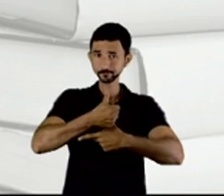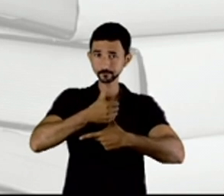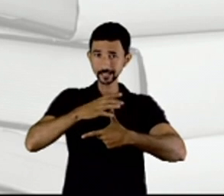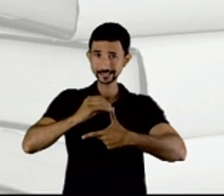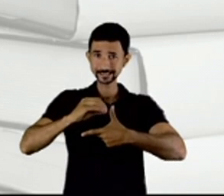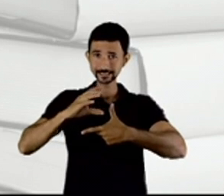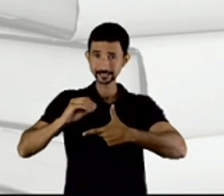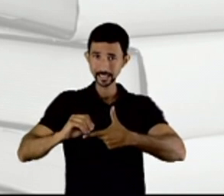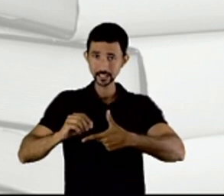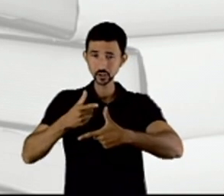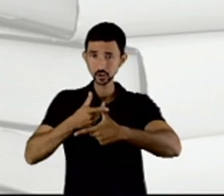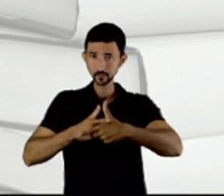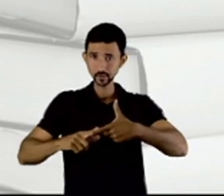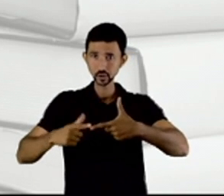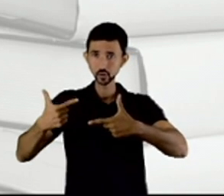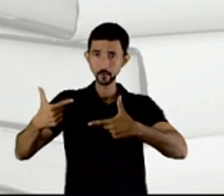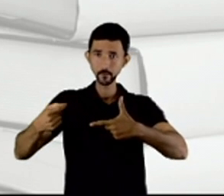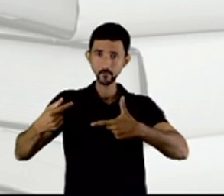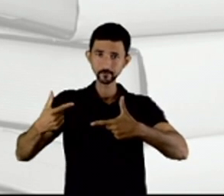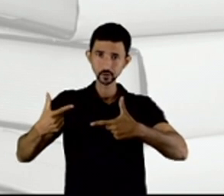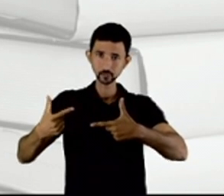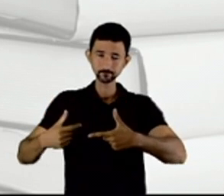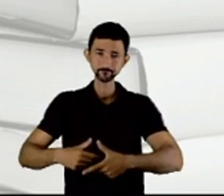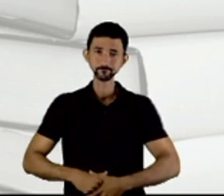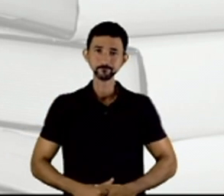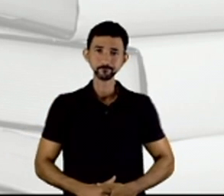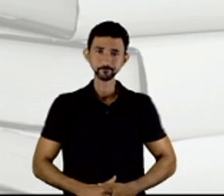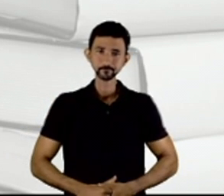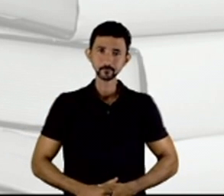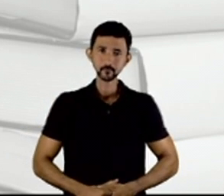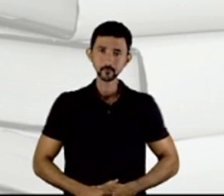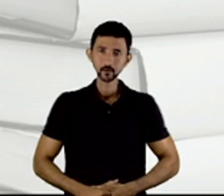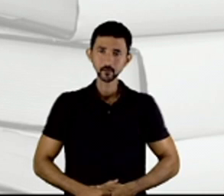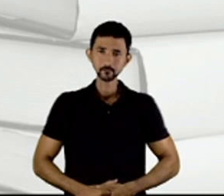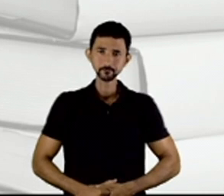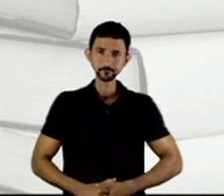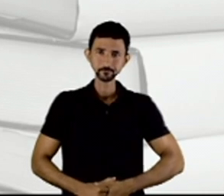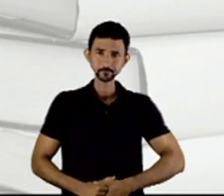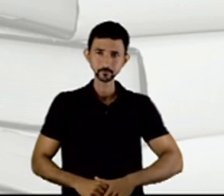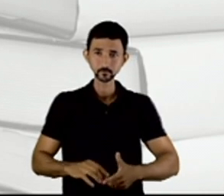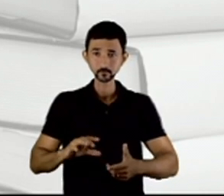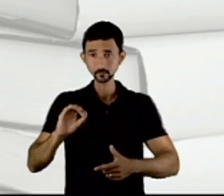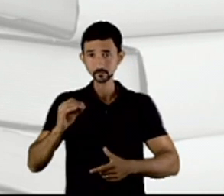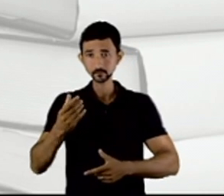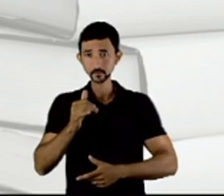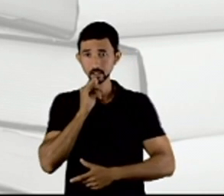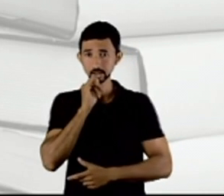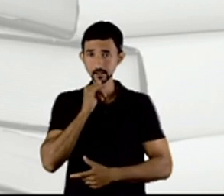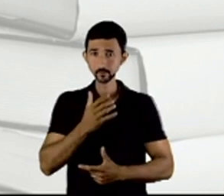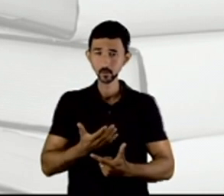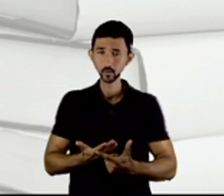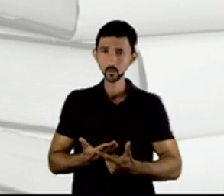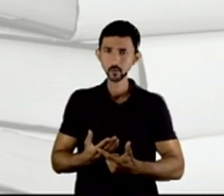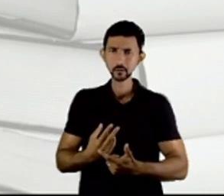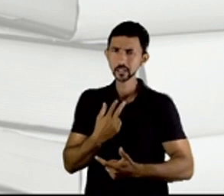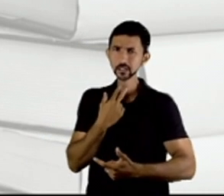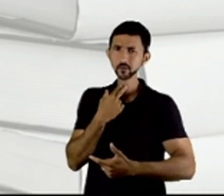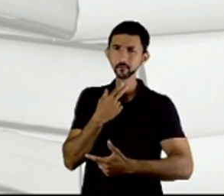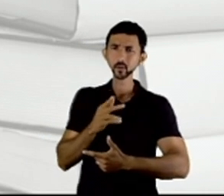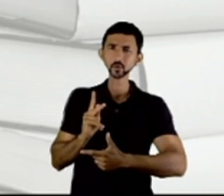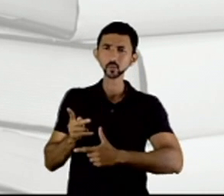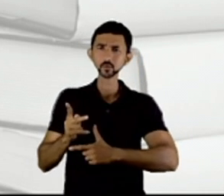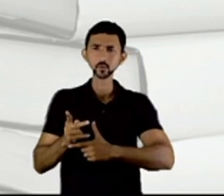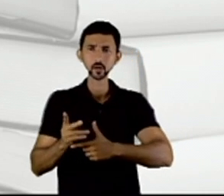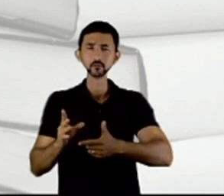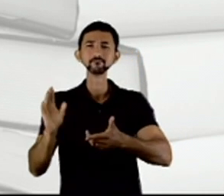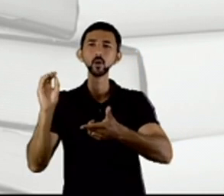fica 100 centésimos. Certo? Ou então, como a gente diria, ó, não dá para continuar a conta,